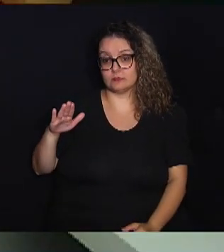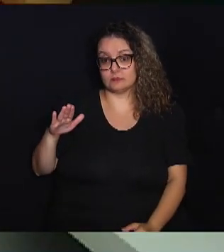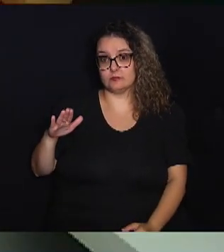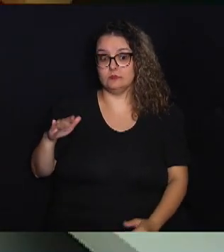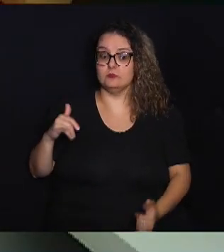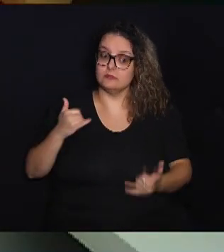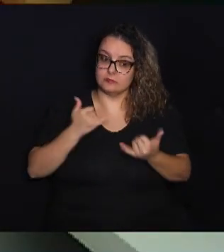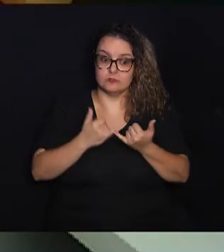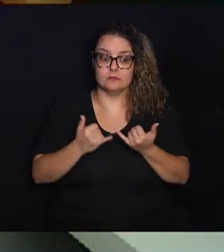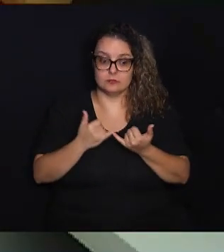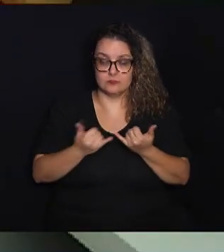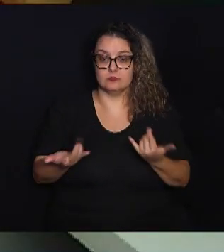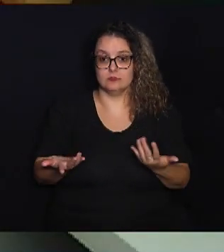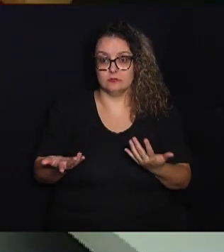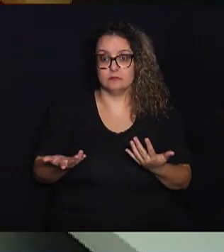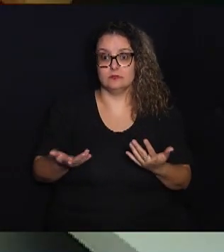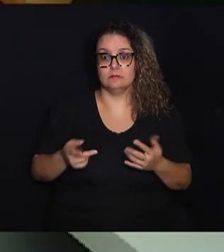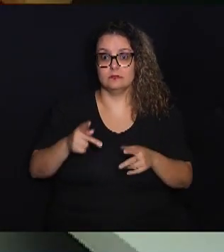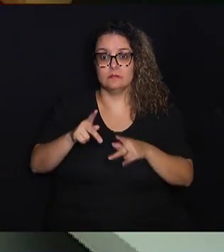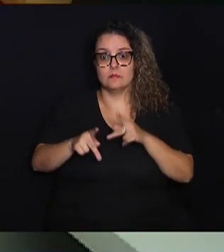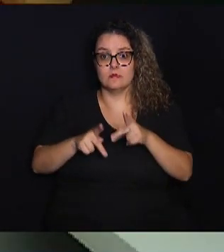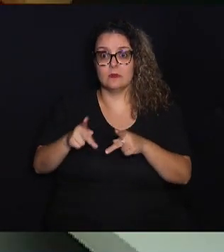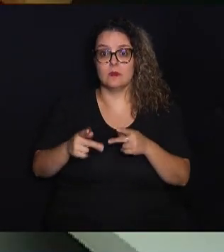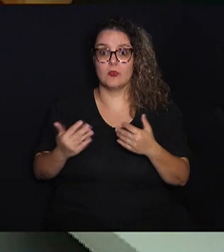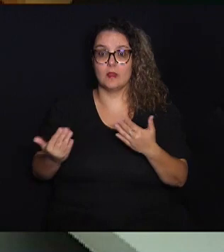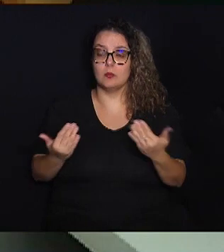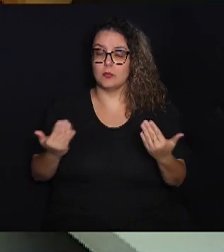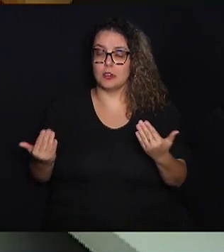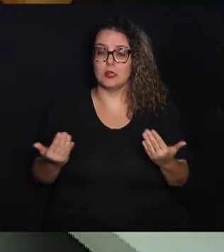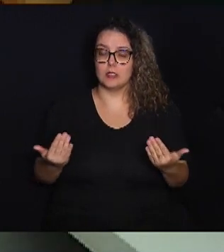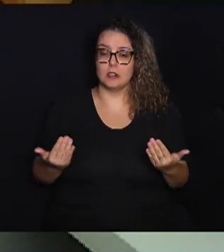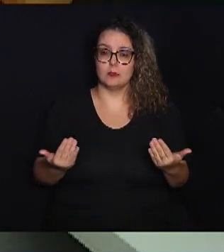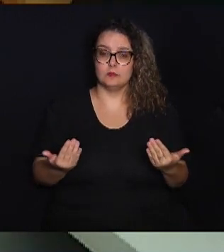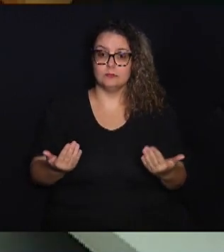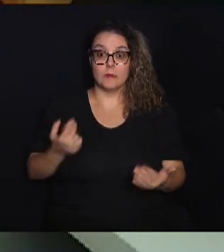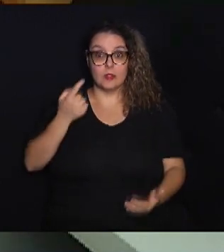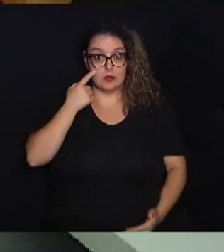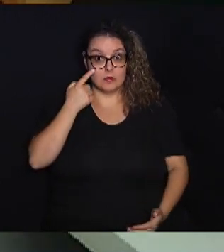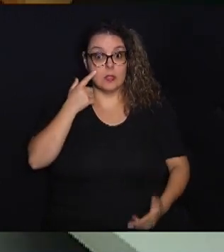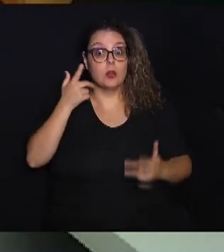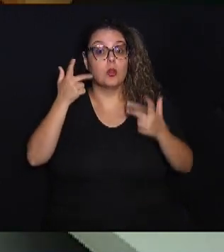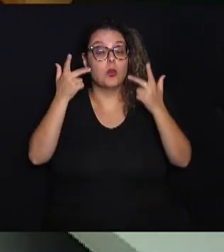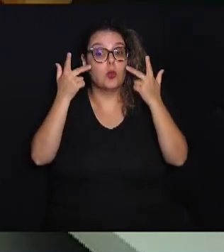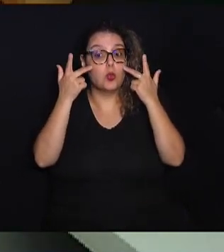pegar uma distribuição da população, a gente vai ver que geralmente